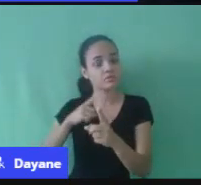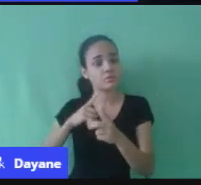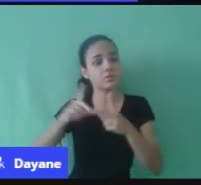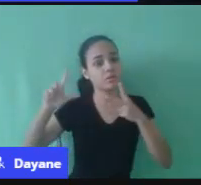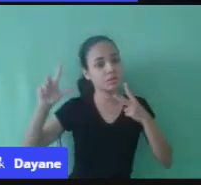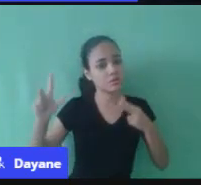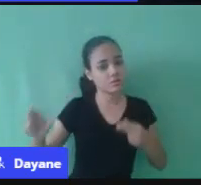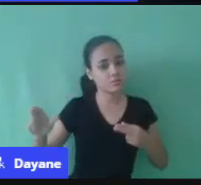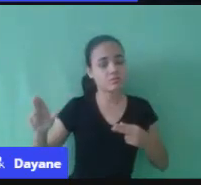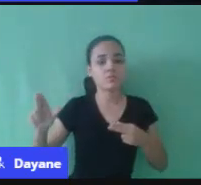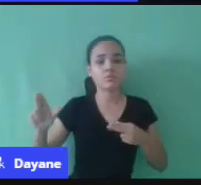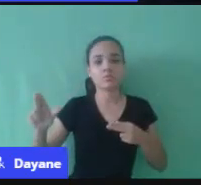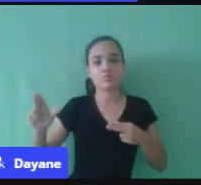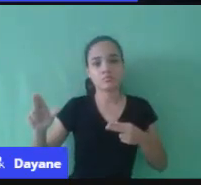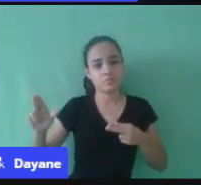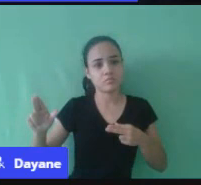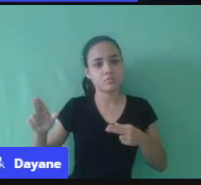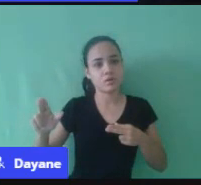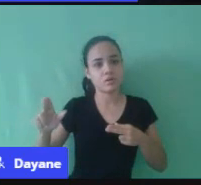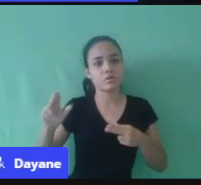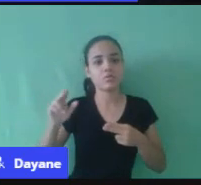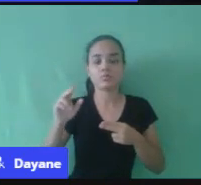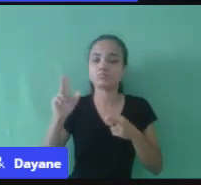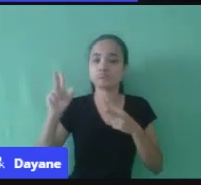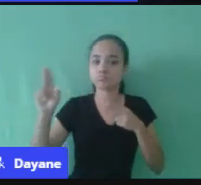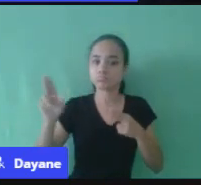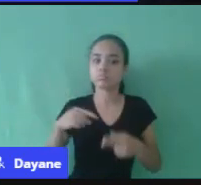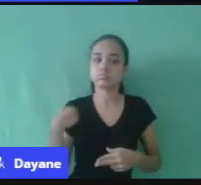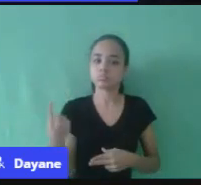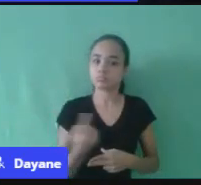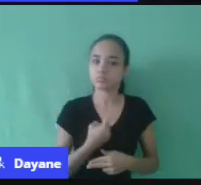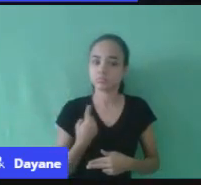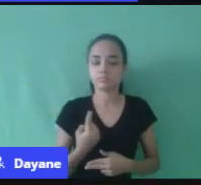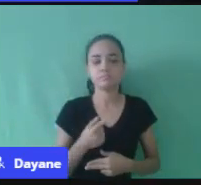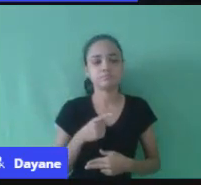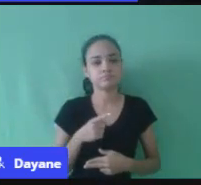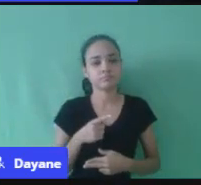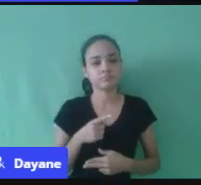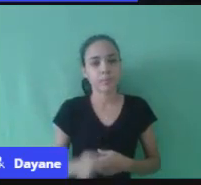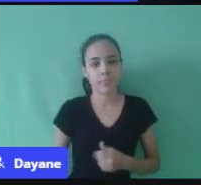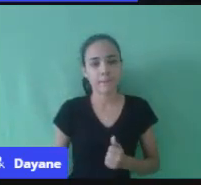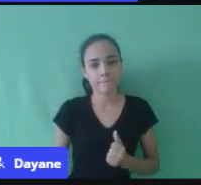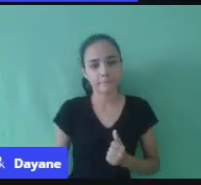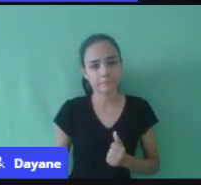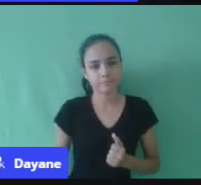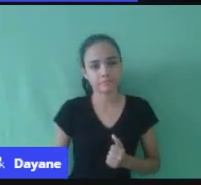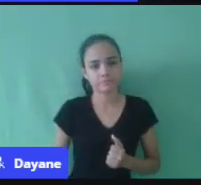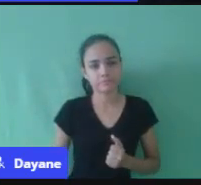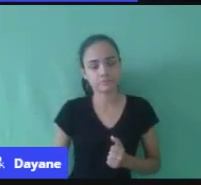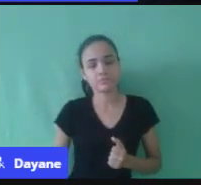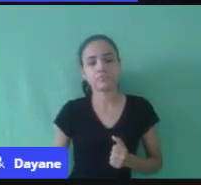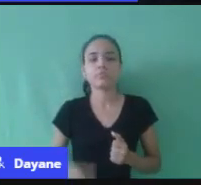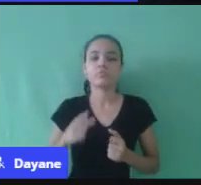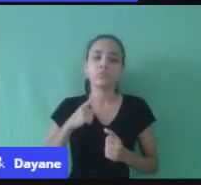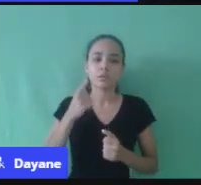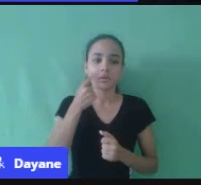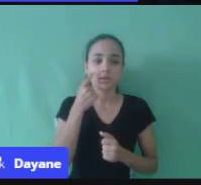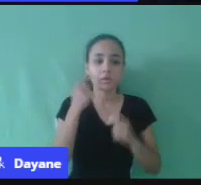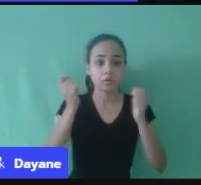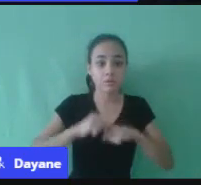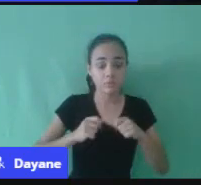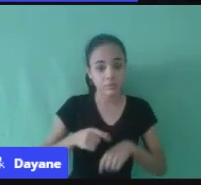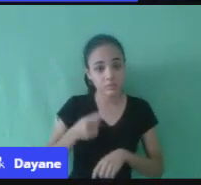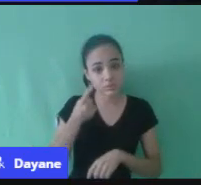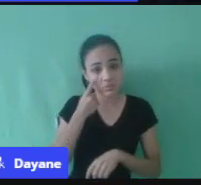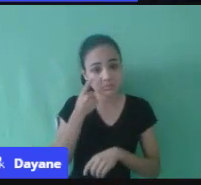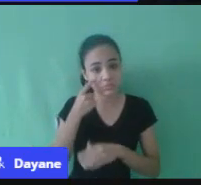ciliar, né? Um exemplo aí na foto, que você pode ver bem lá para frente, quase saindo da área